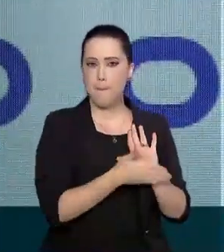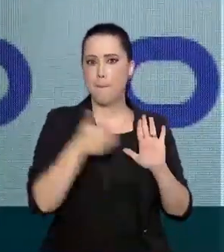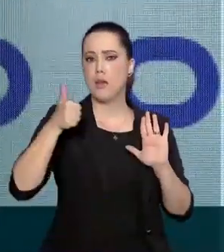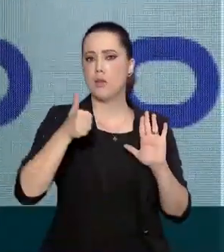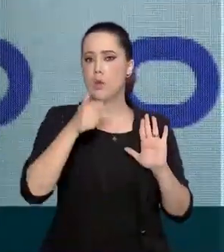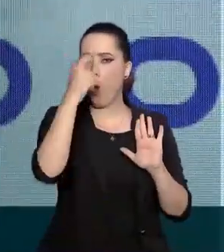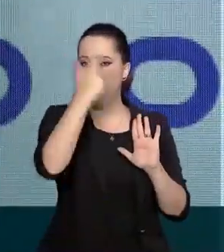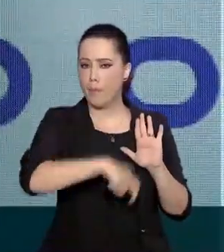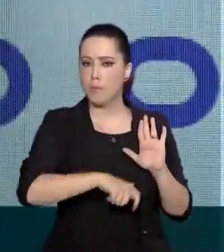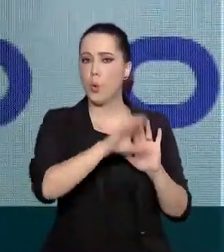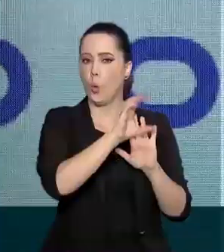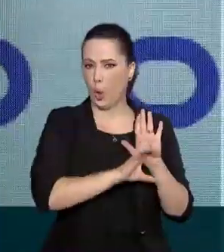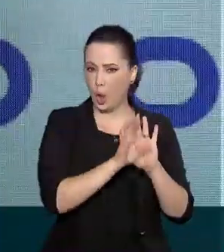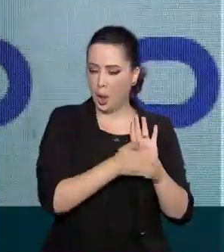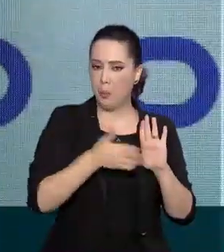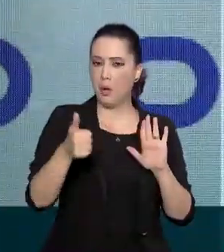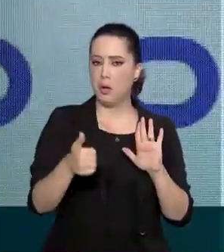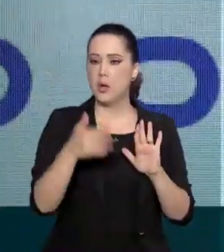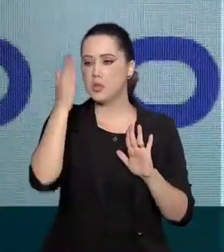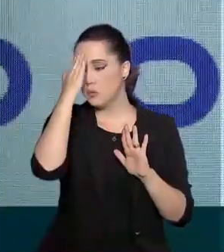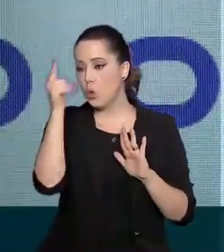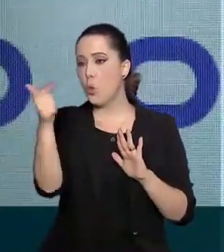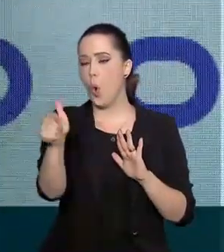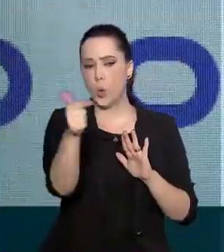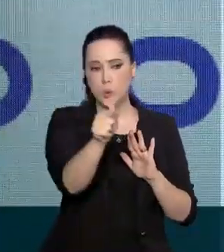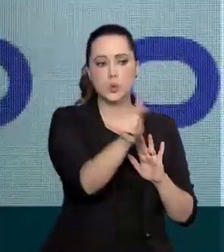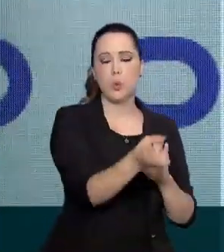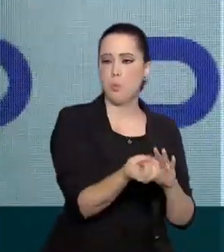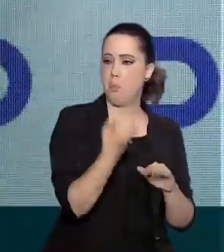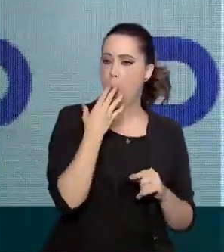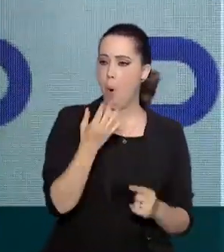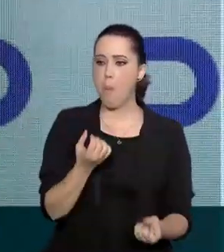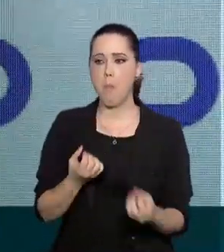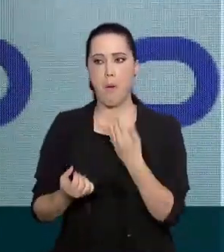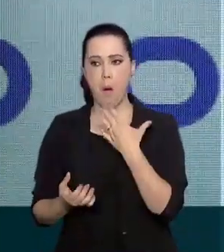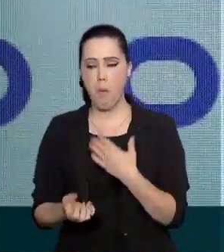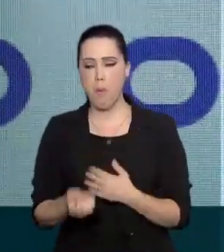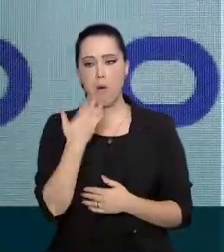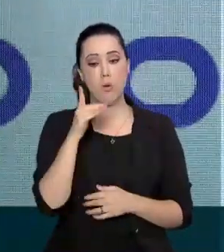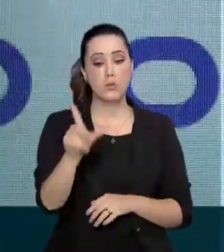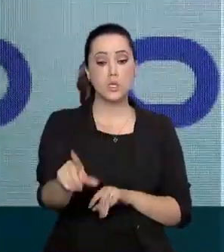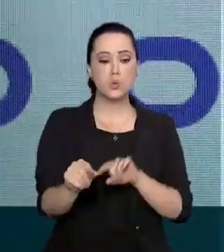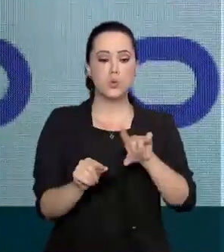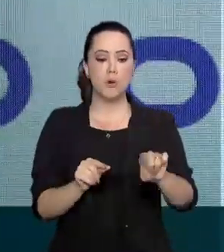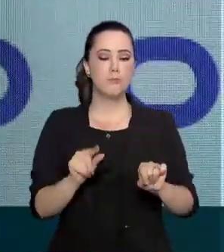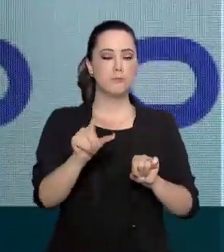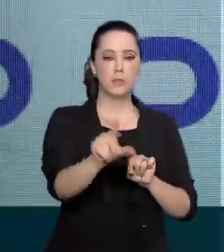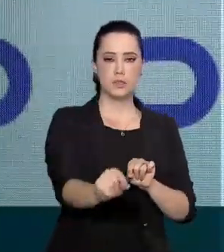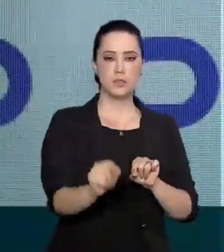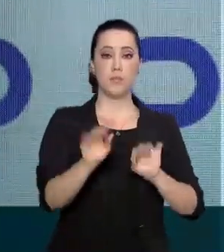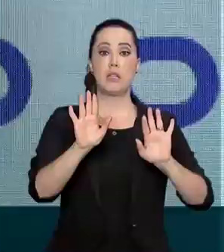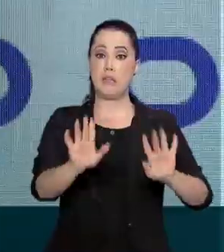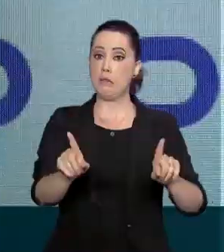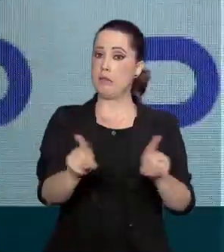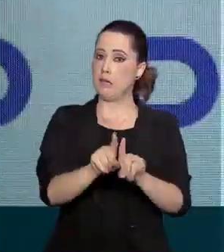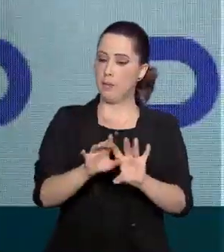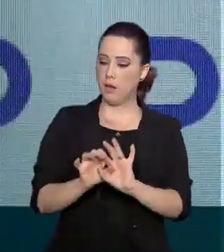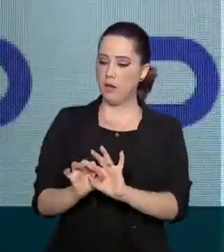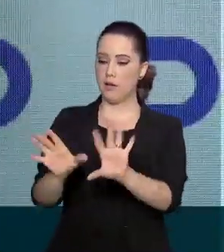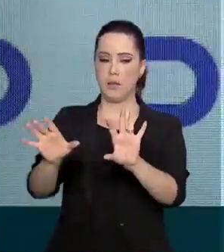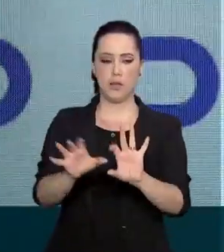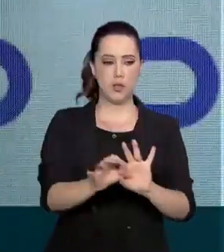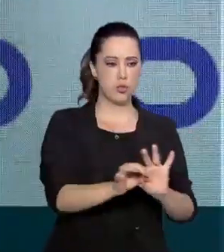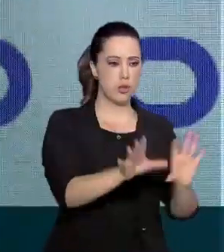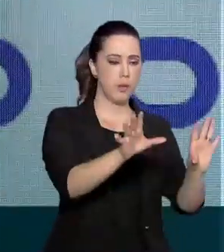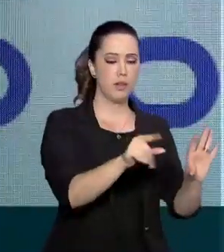sabendo que tinham outros também bons. E mais do que isso, dei liberdade a todos os meus ministros